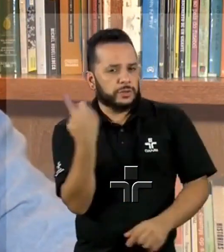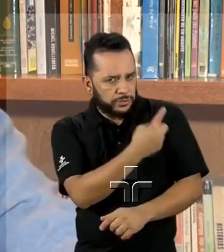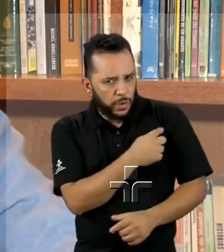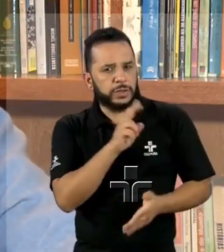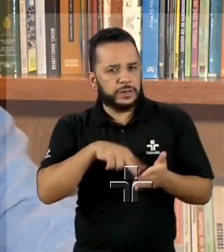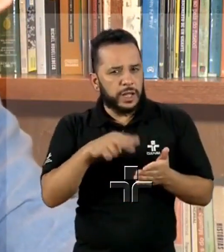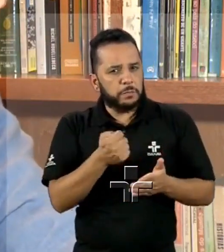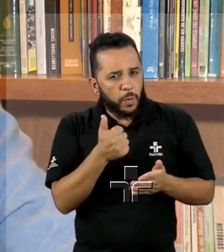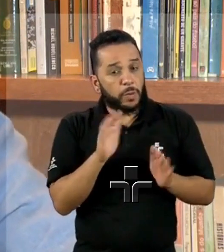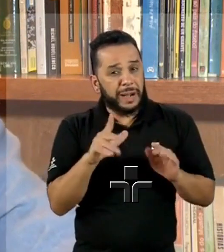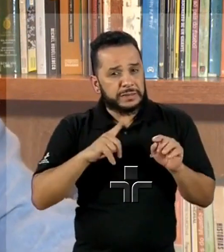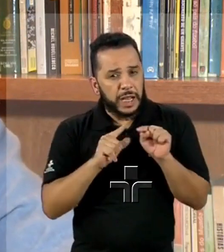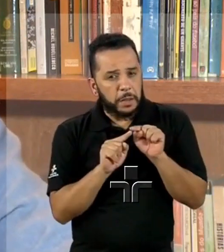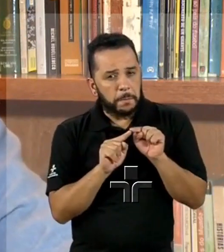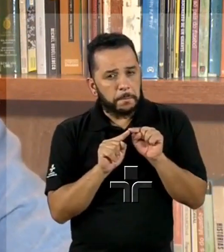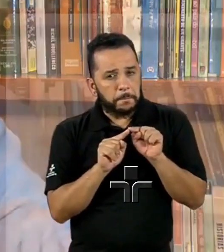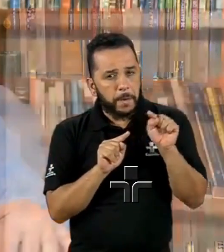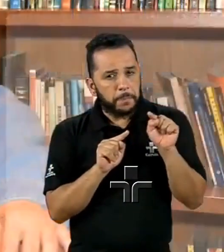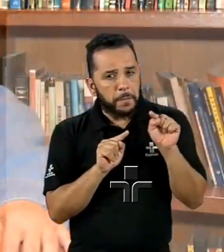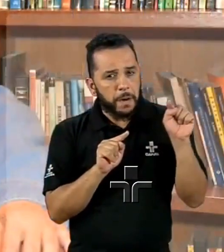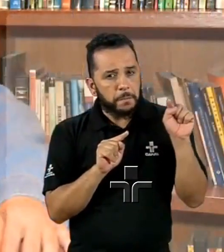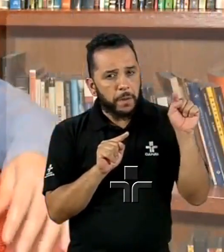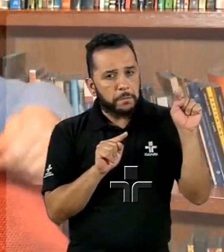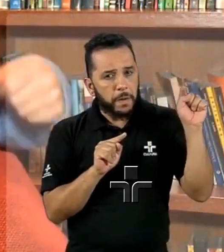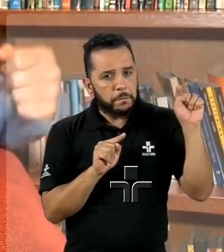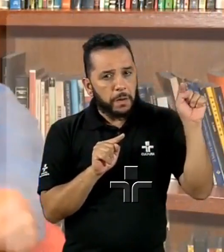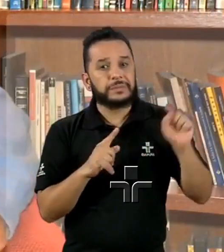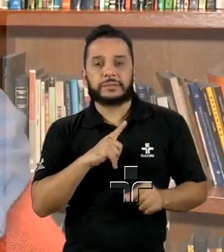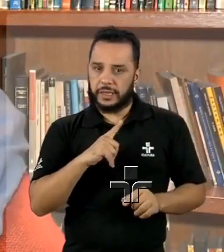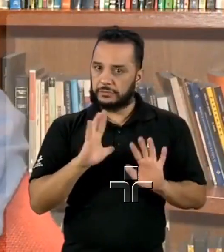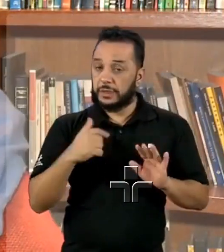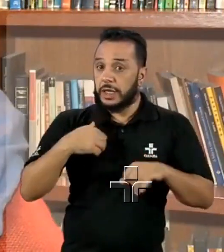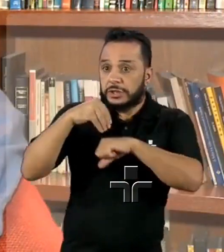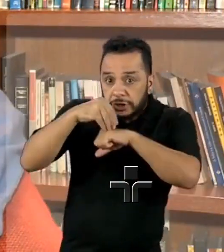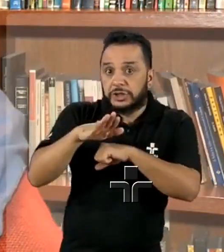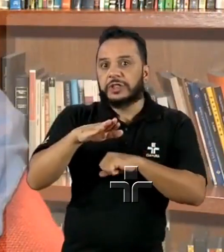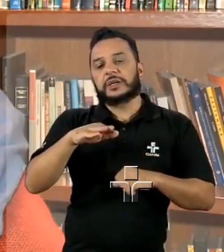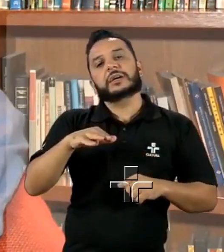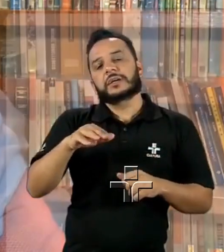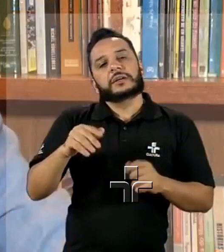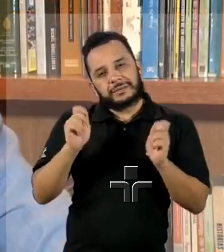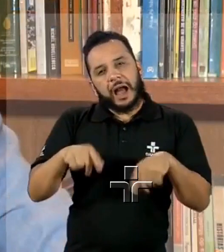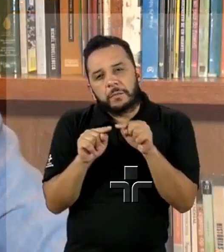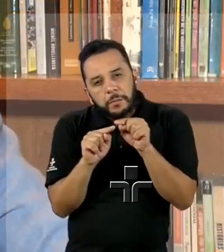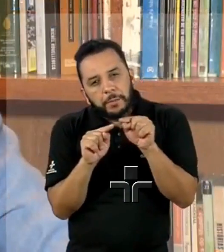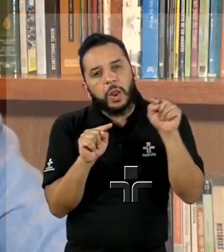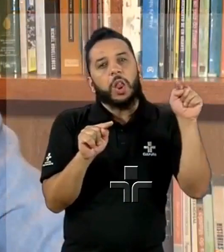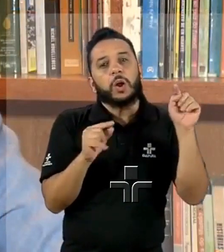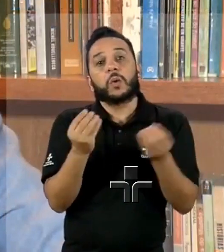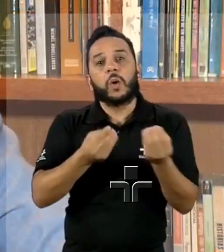está embaixo, mas está subindo, não é que está piorando. A dica do escritor para aumentar esses índices é simples. A gente tem